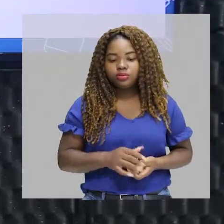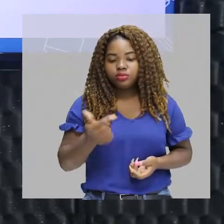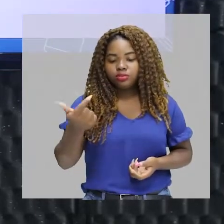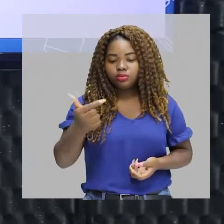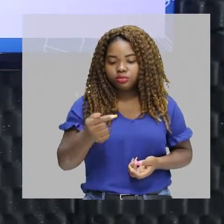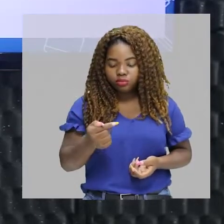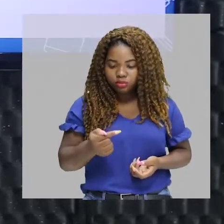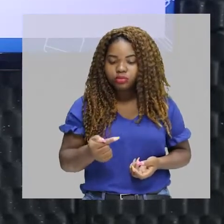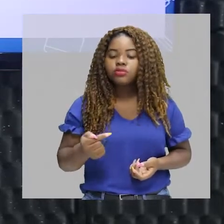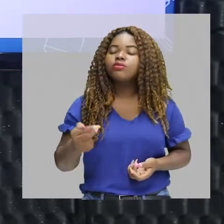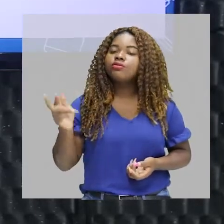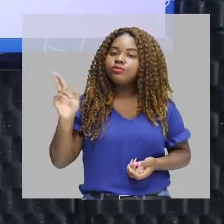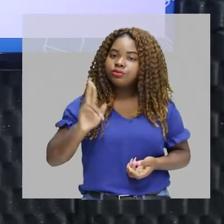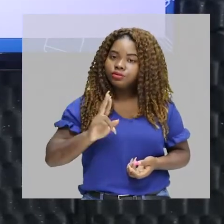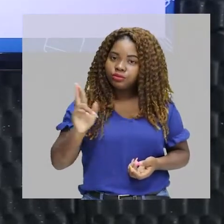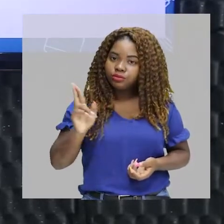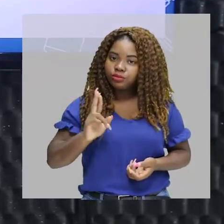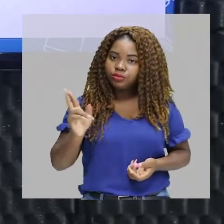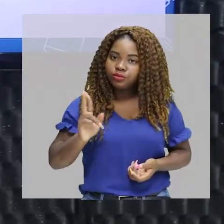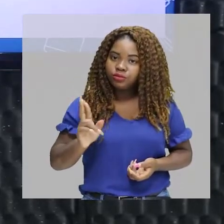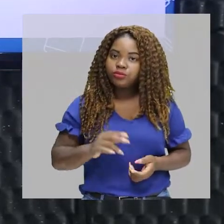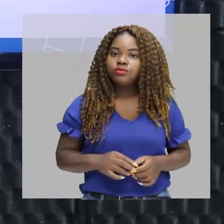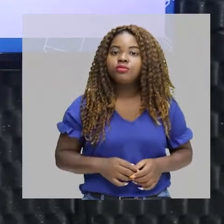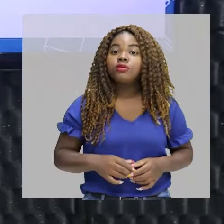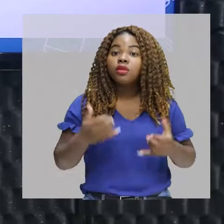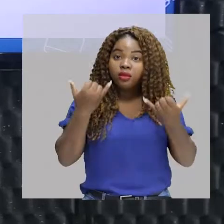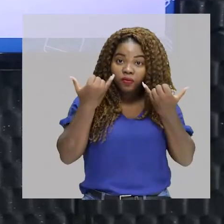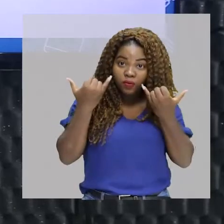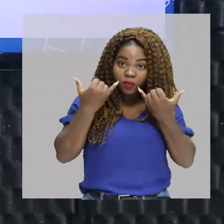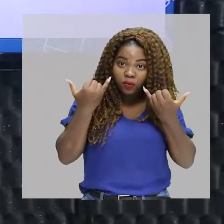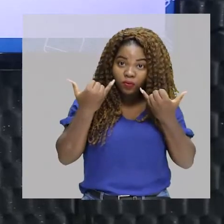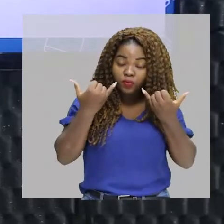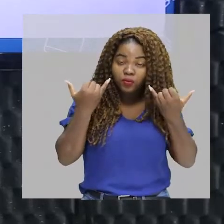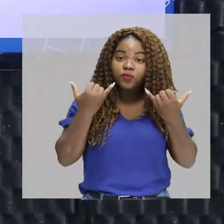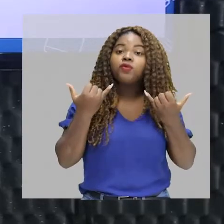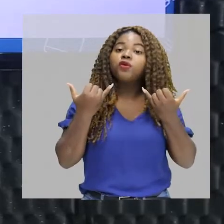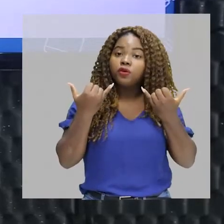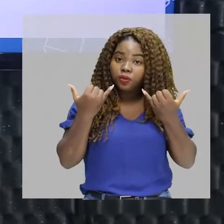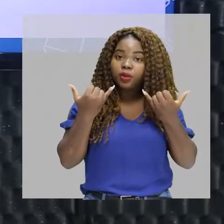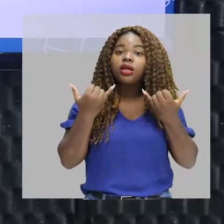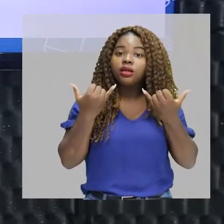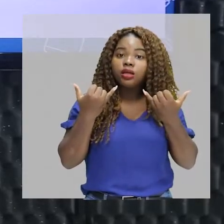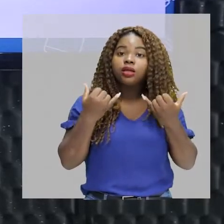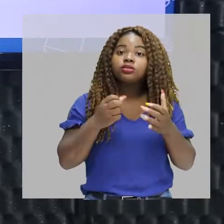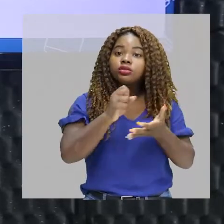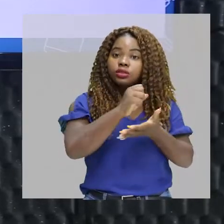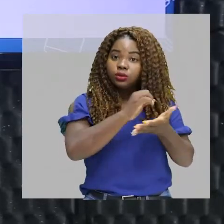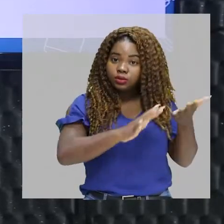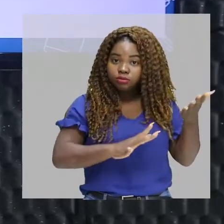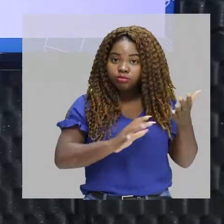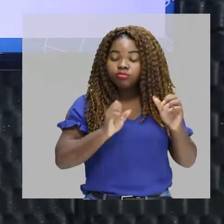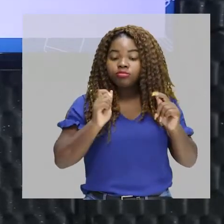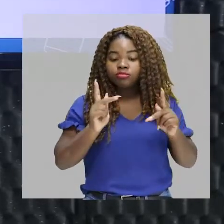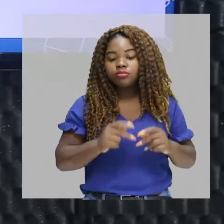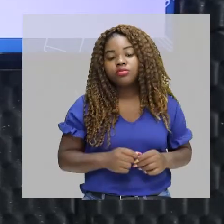equivale a R$17. Informação fornecida lá na nossa questão. Bom,